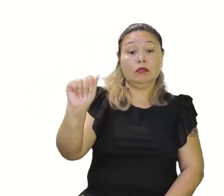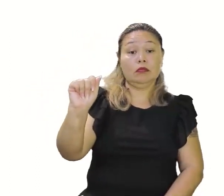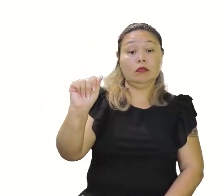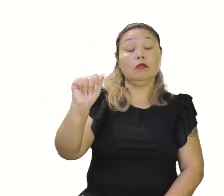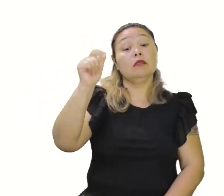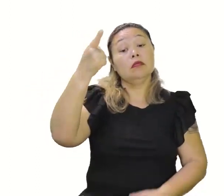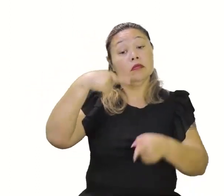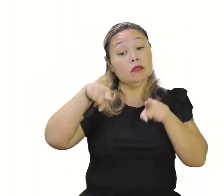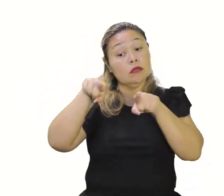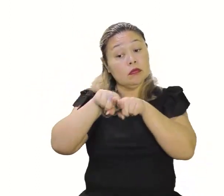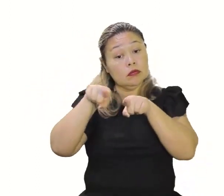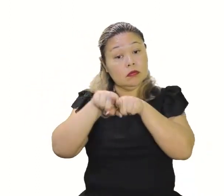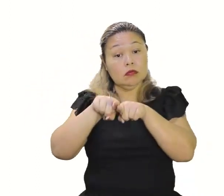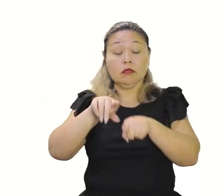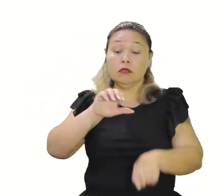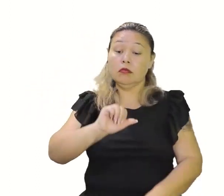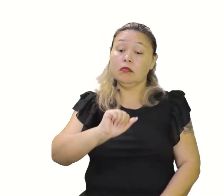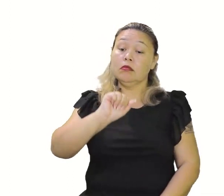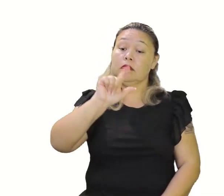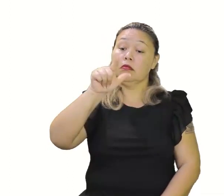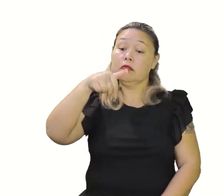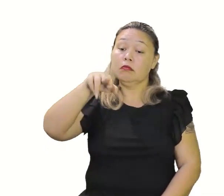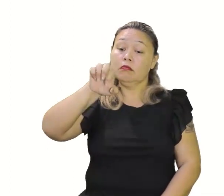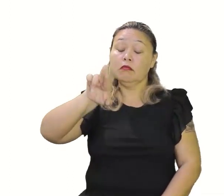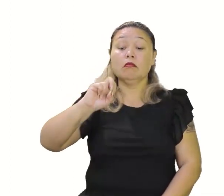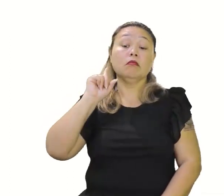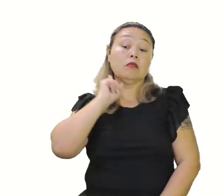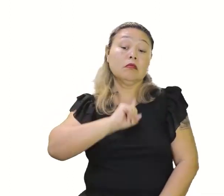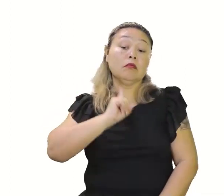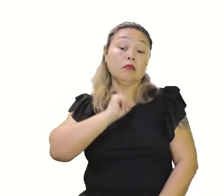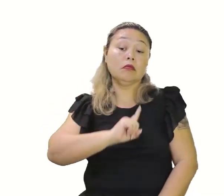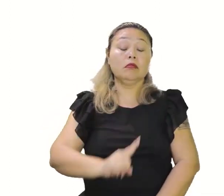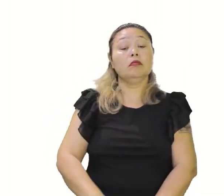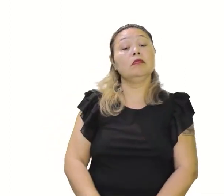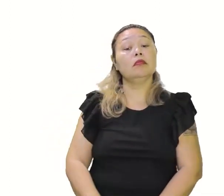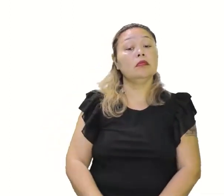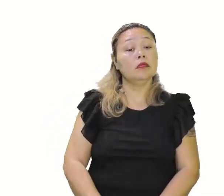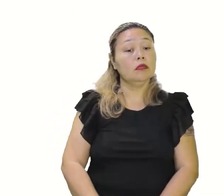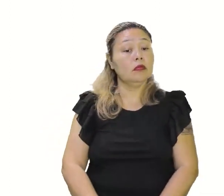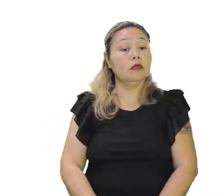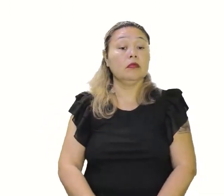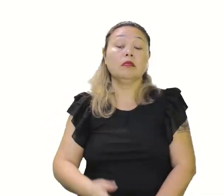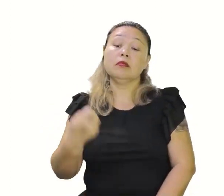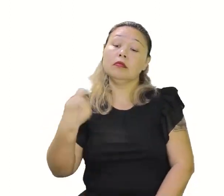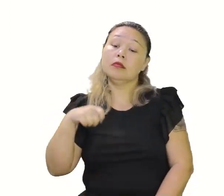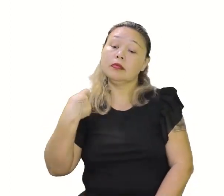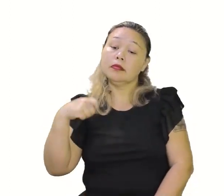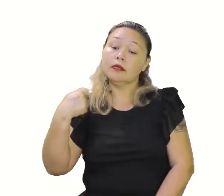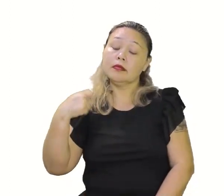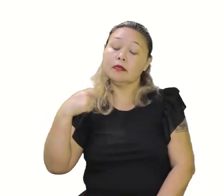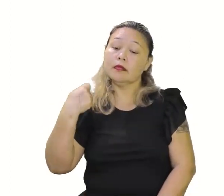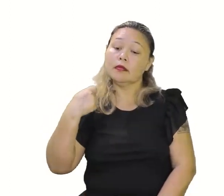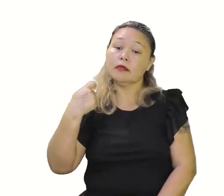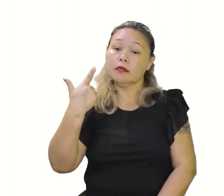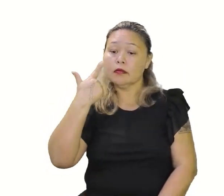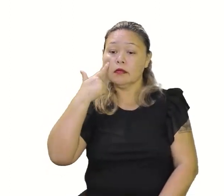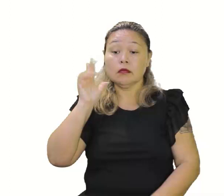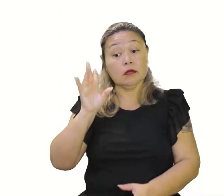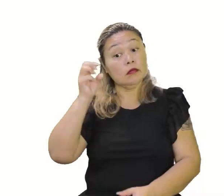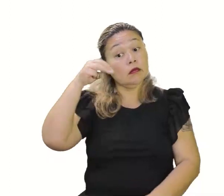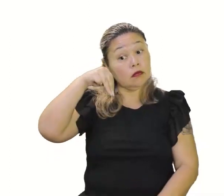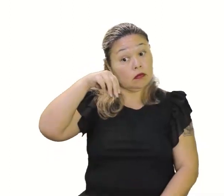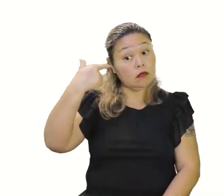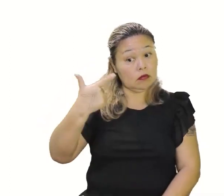hectares e em alqueires mineiros? Então a gente precisa, né, já deu em metros